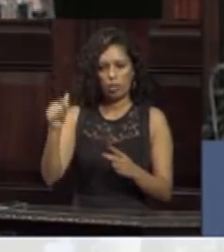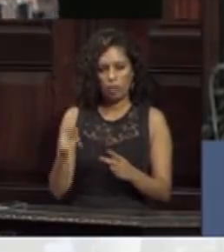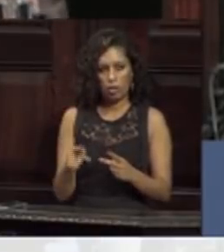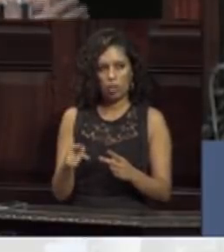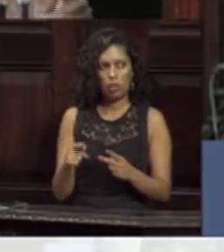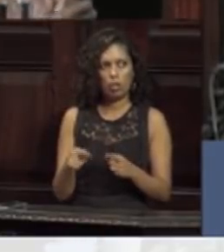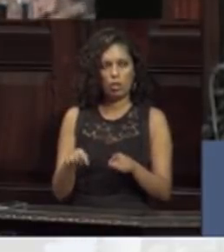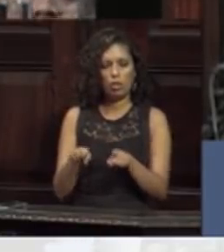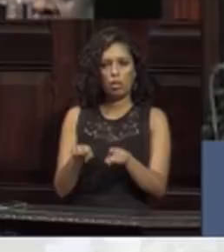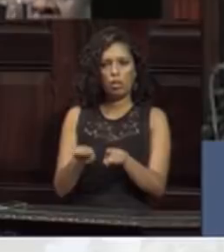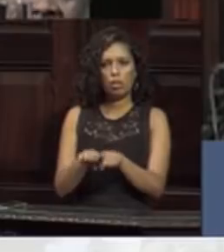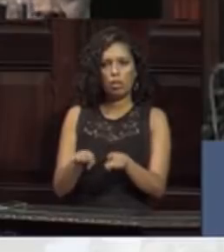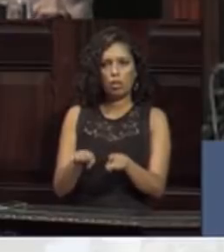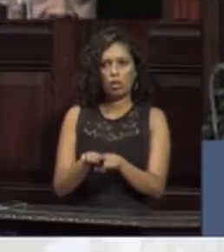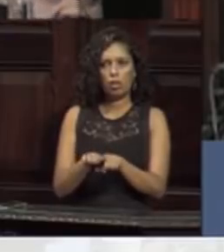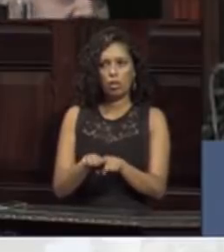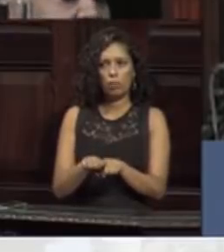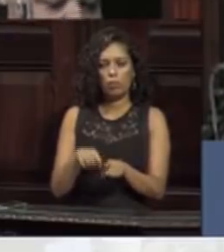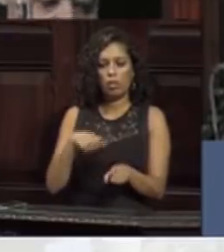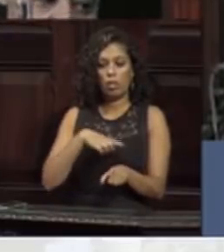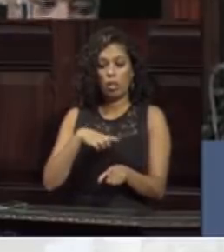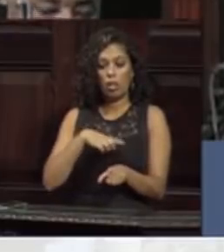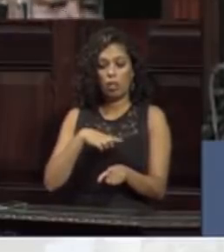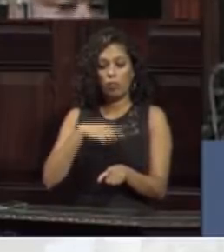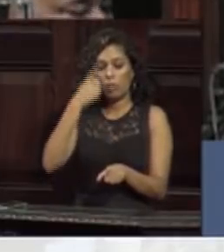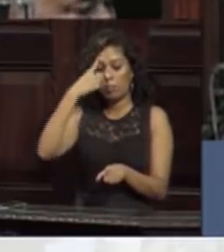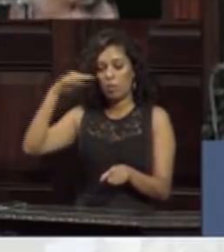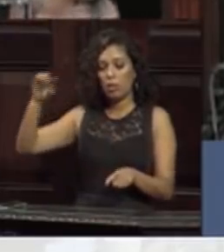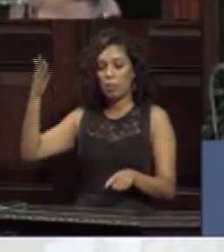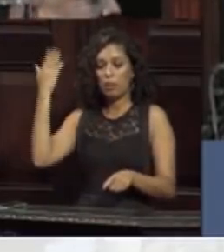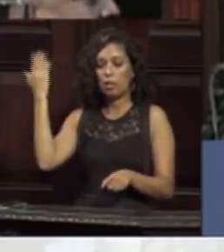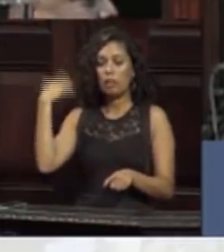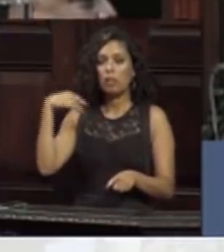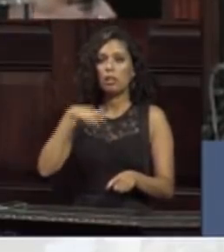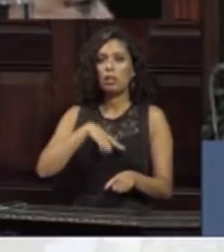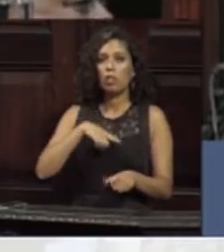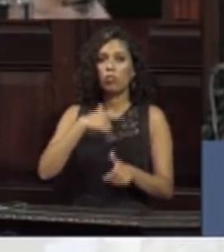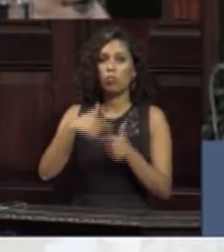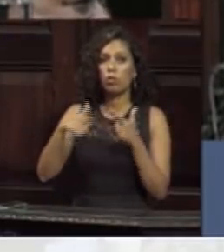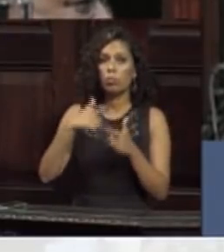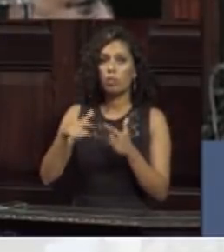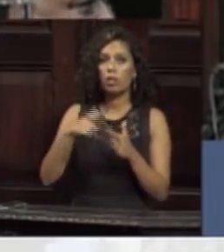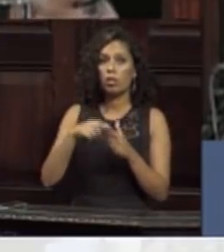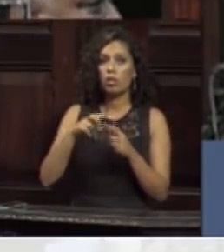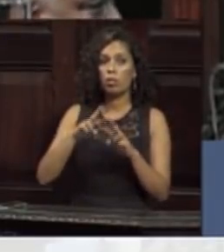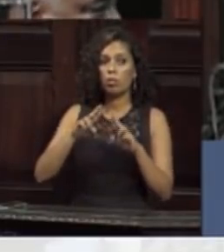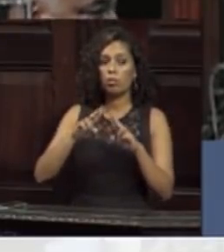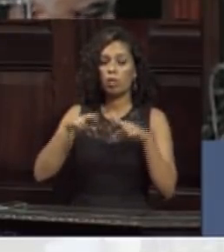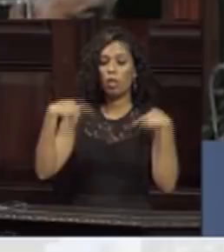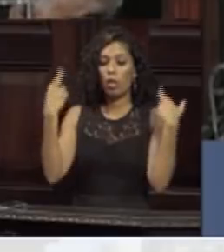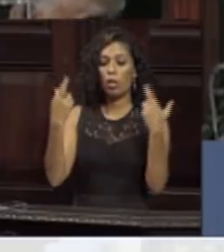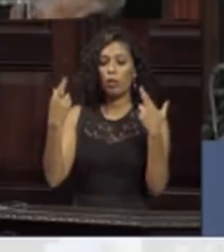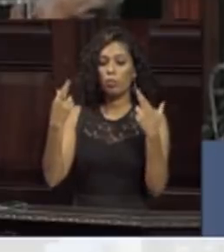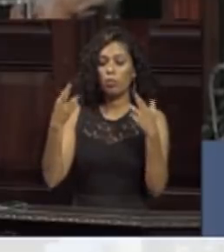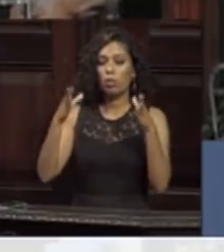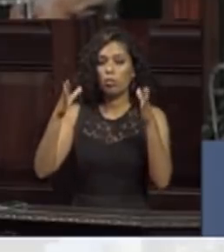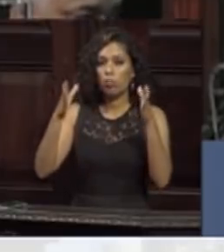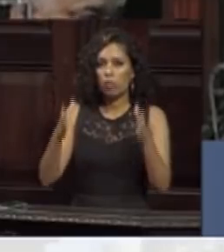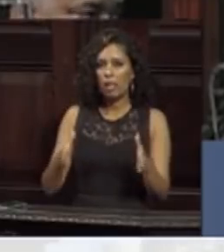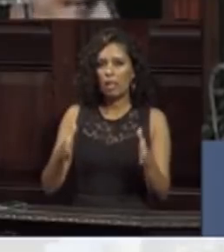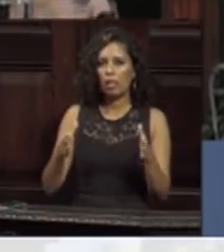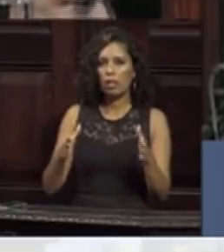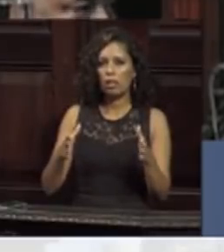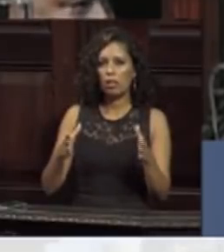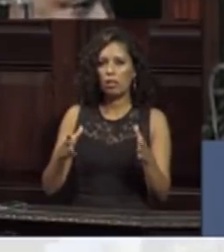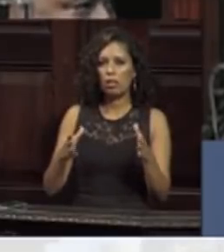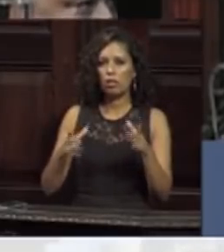alguns problemas em relação à sala de imprensa, e nós vamos estar fazendo uma reunião para